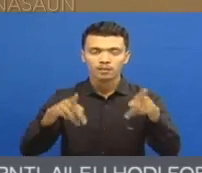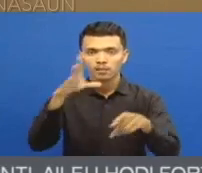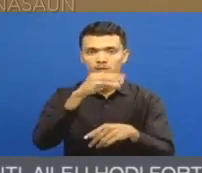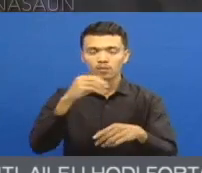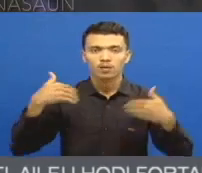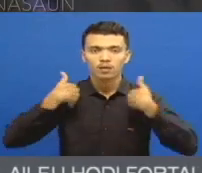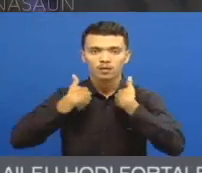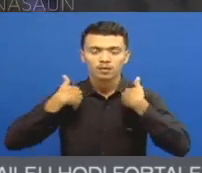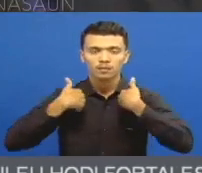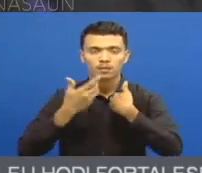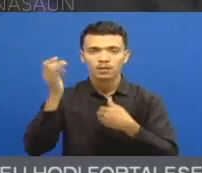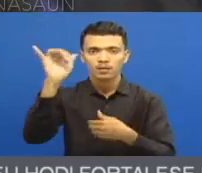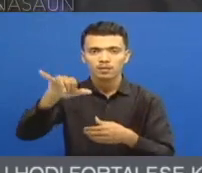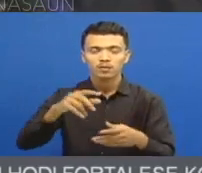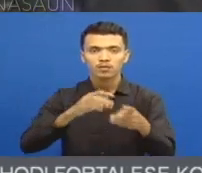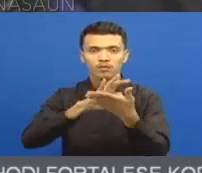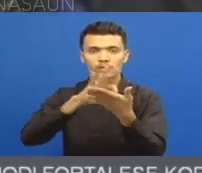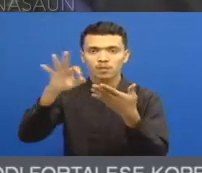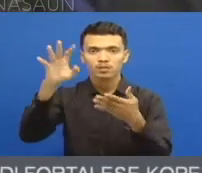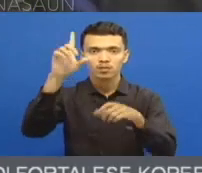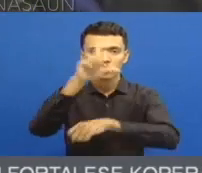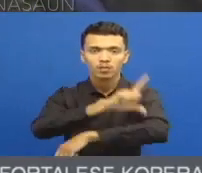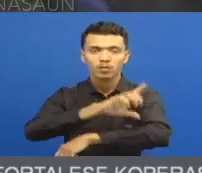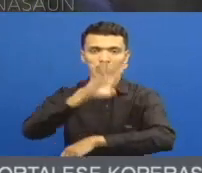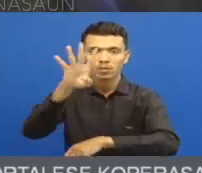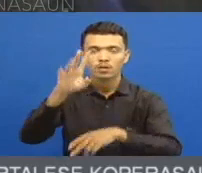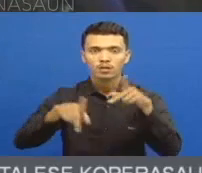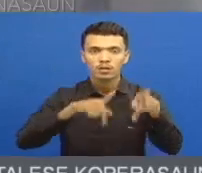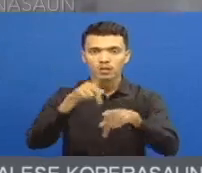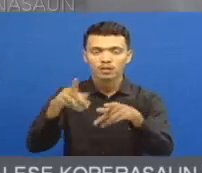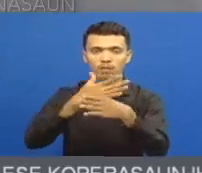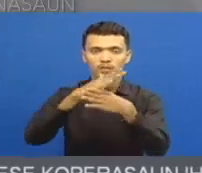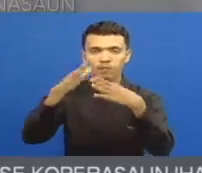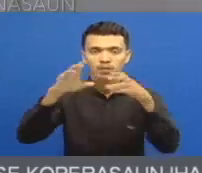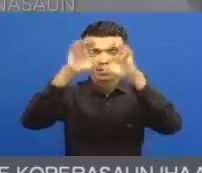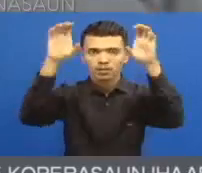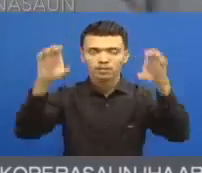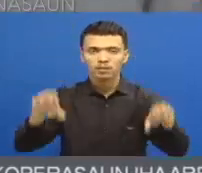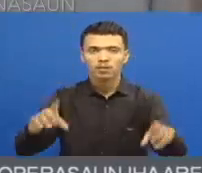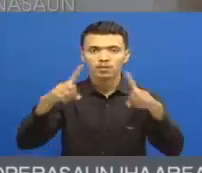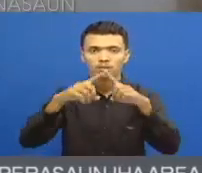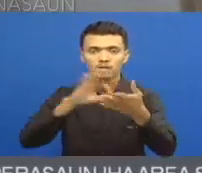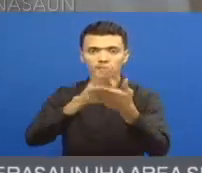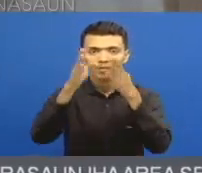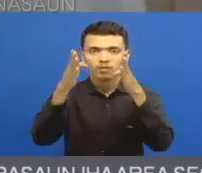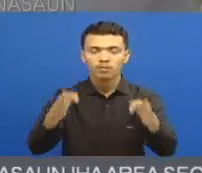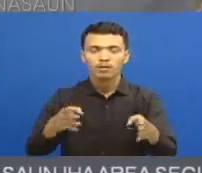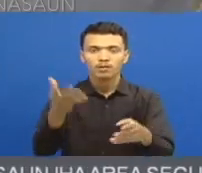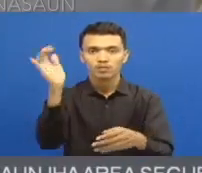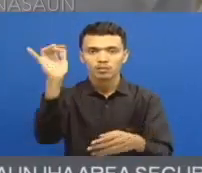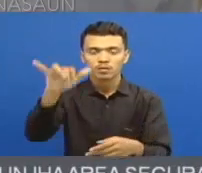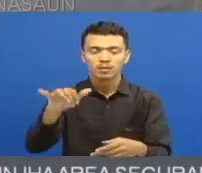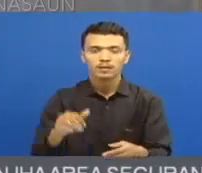animal sira. A foi informação durante Lorong Hat, formador sira distribui certificado de apreciação ba formando Brigada Ambiental